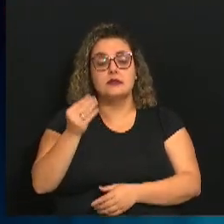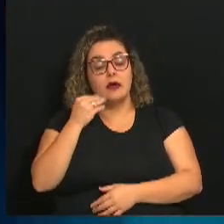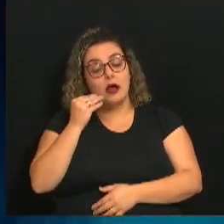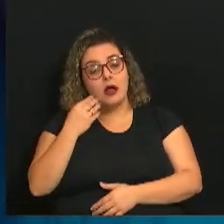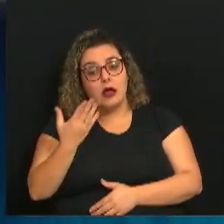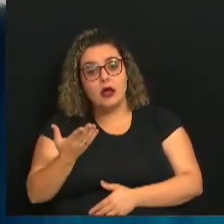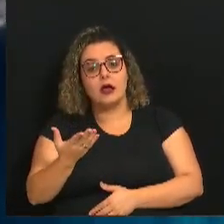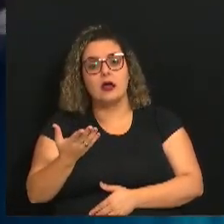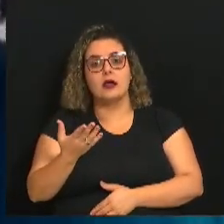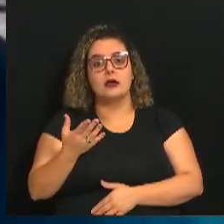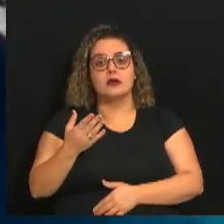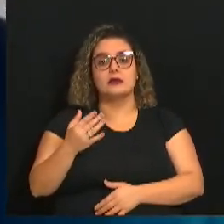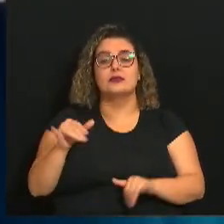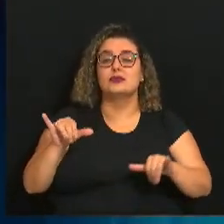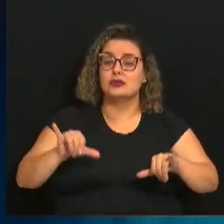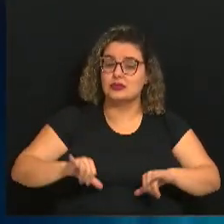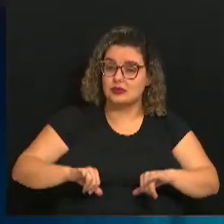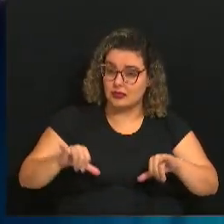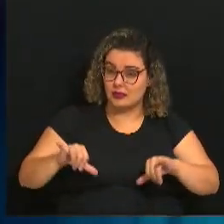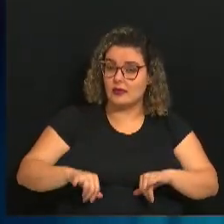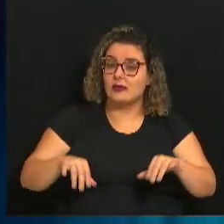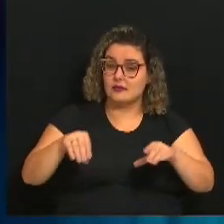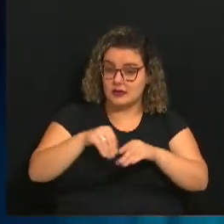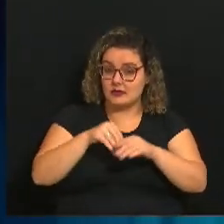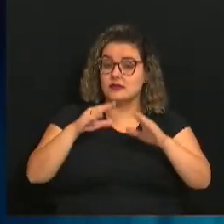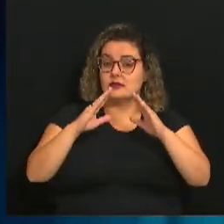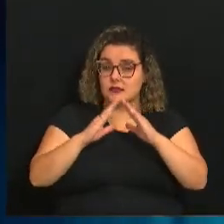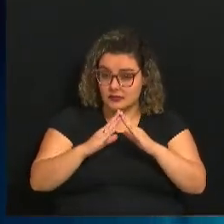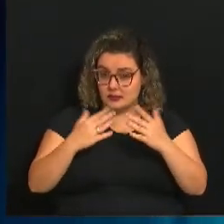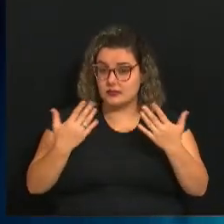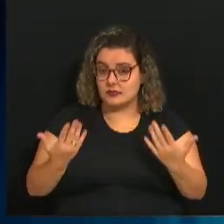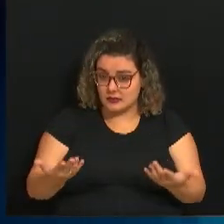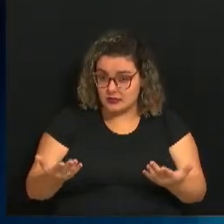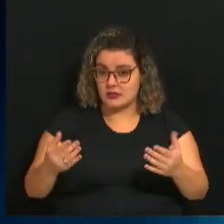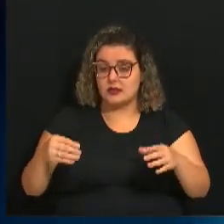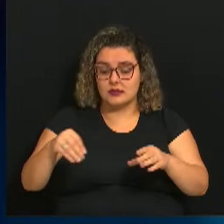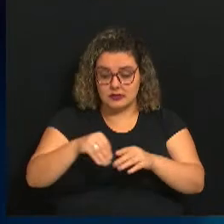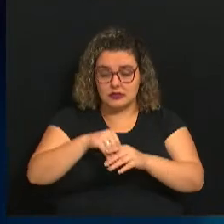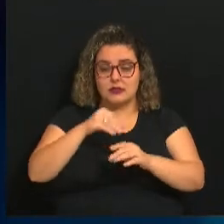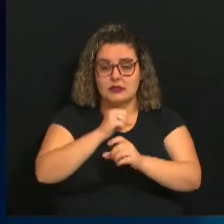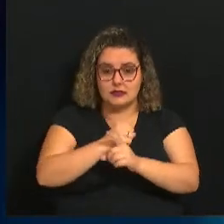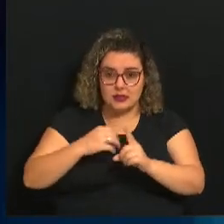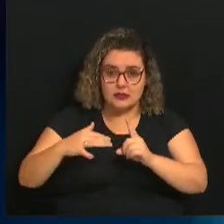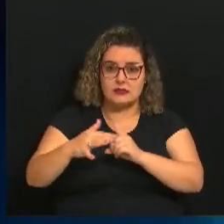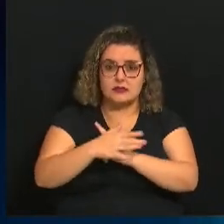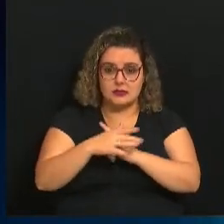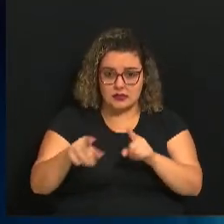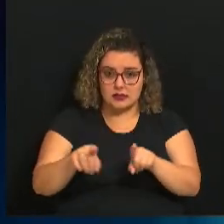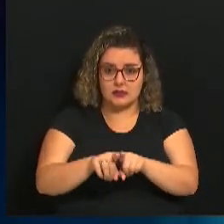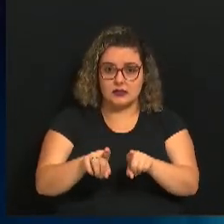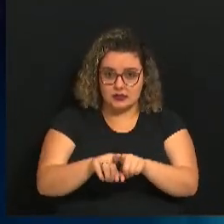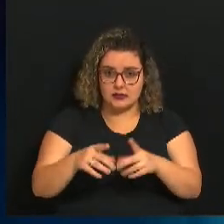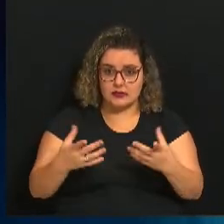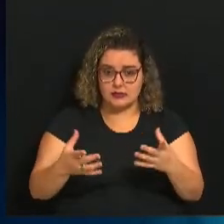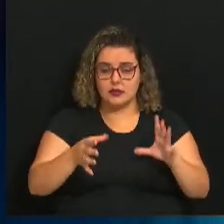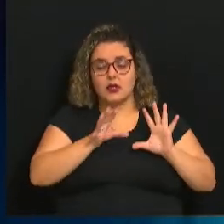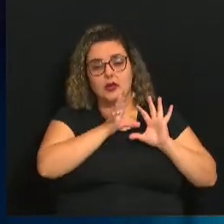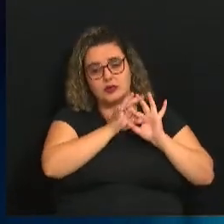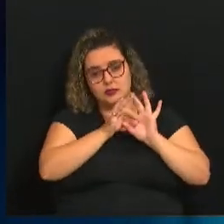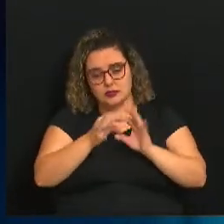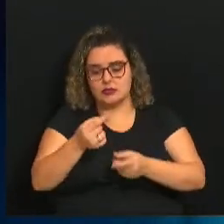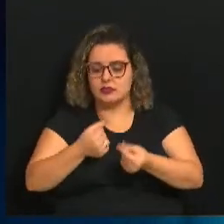que vêm sofrendo dentro da nossa sociedade aí, enfim, tanto do ponto de vista